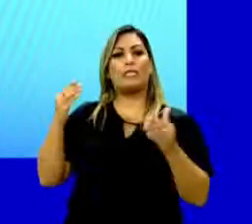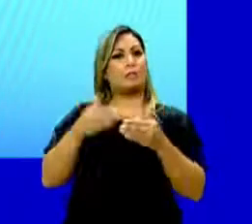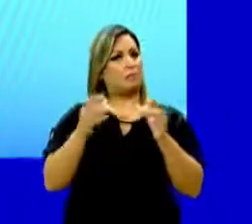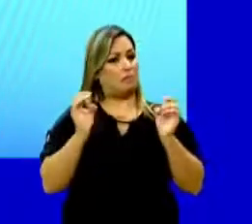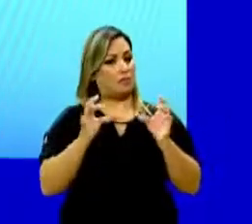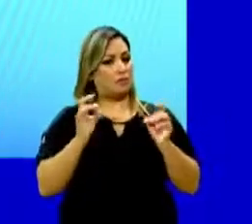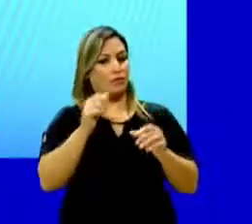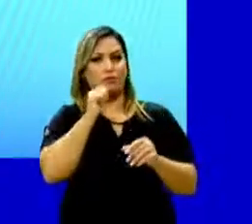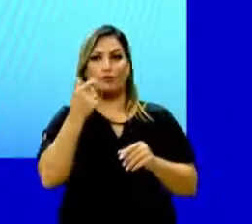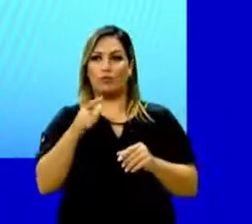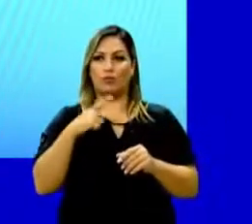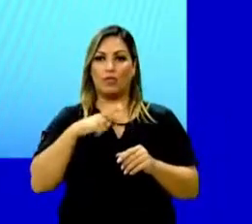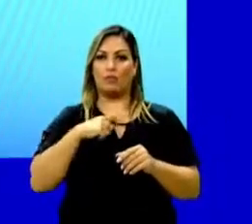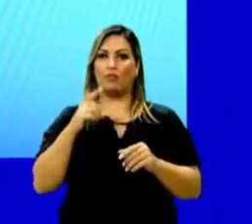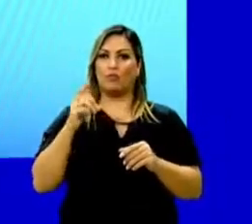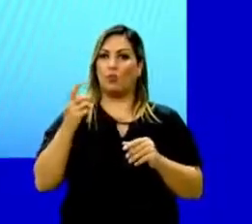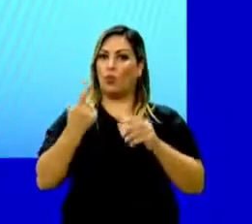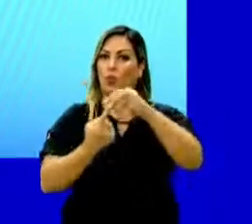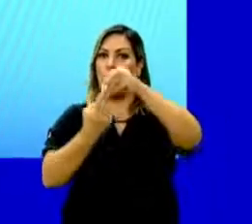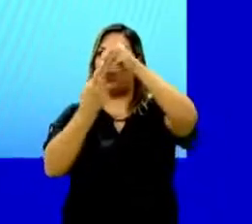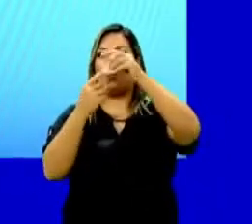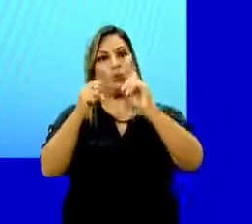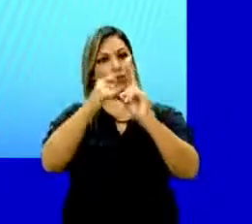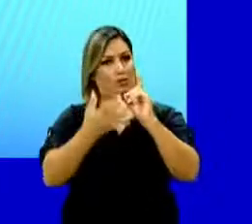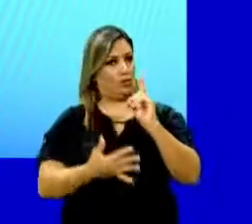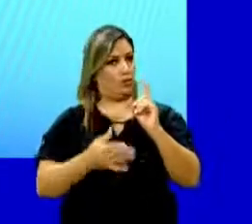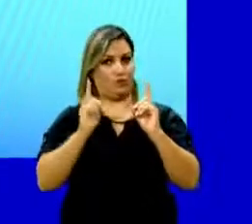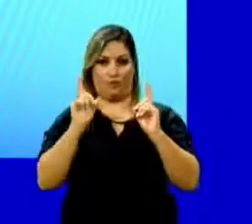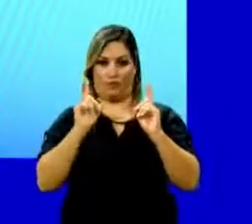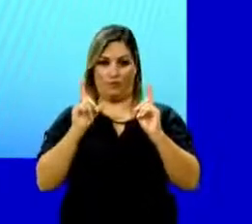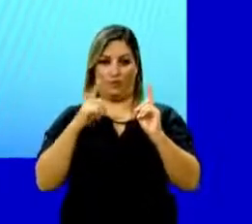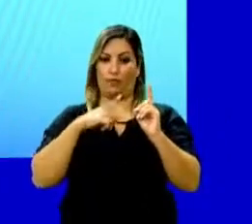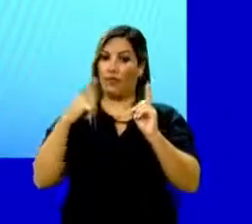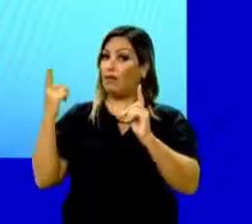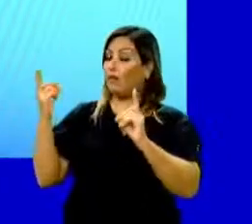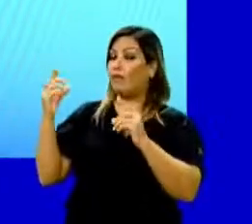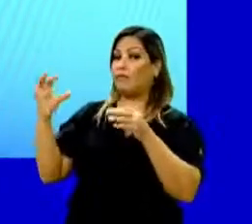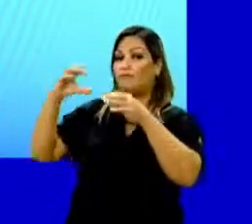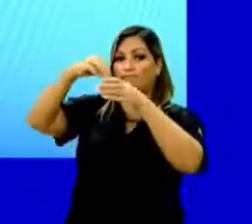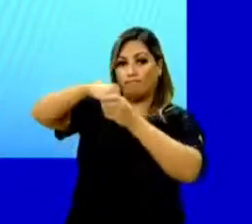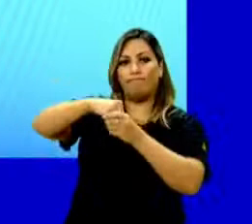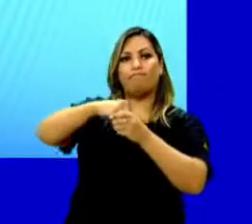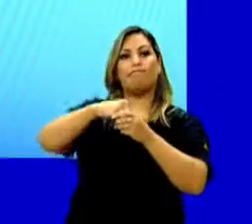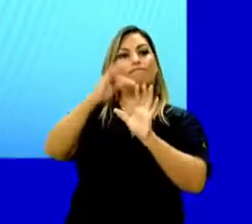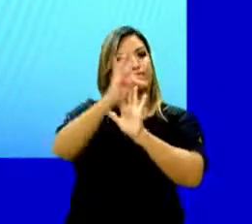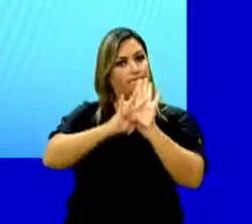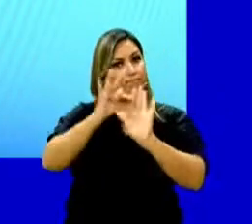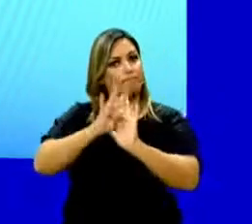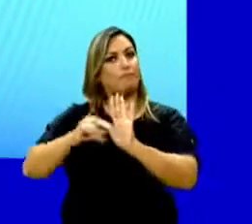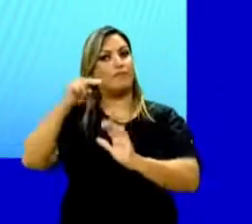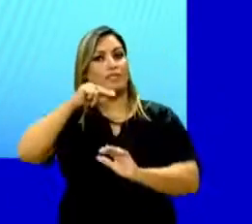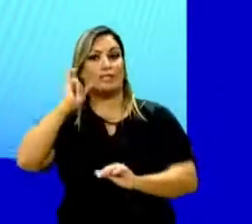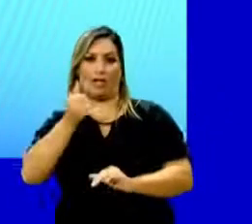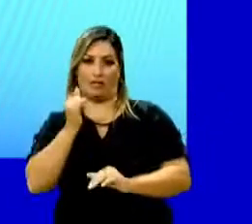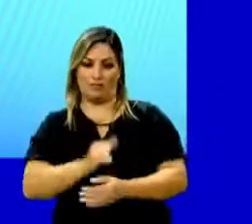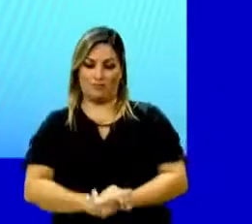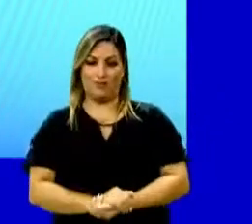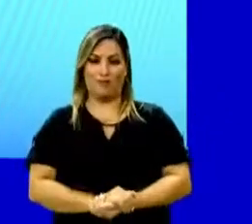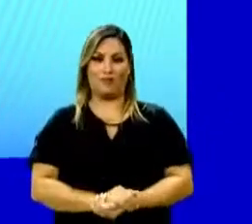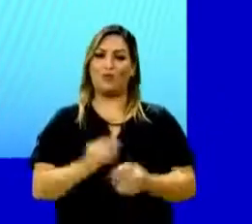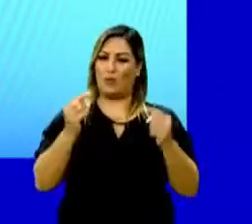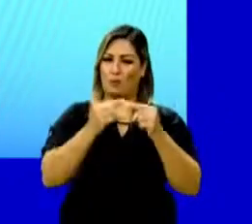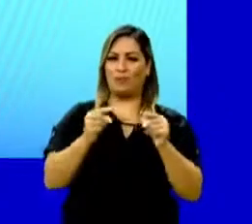Especificamente, nós não temos um texto puramente descritivo, porque ele está incorporado nos textos narrativos. É quando